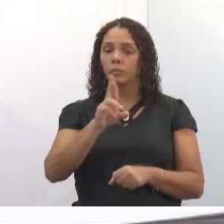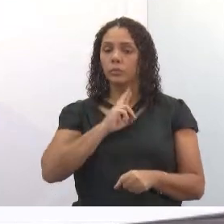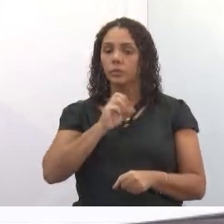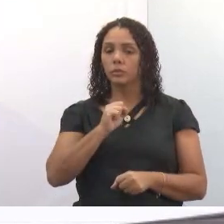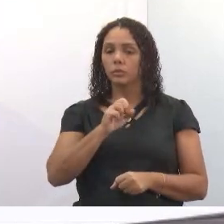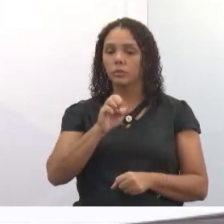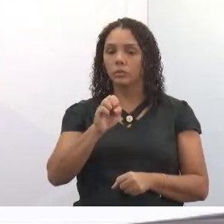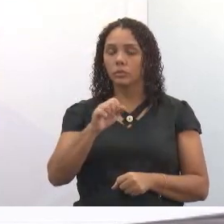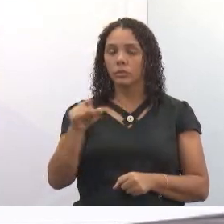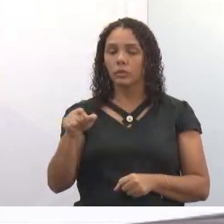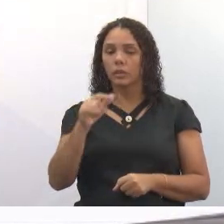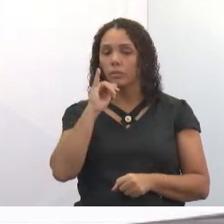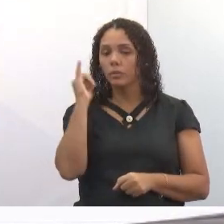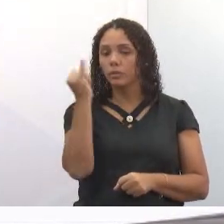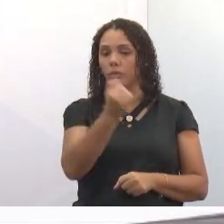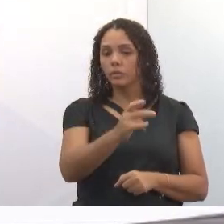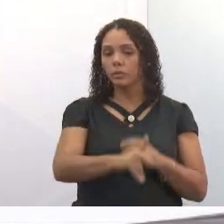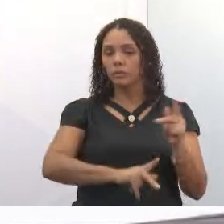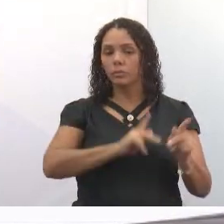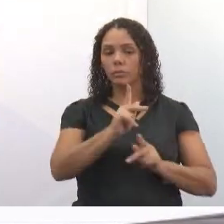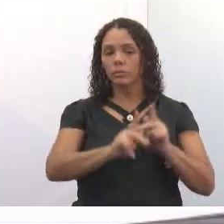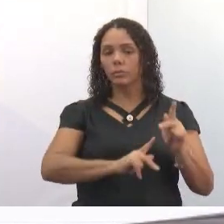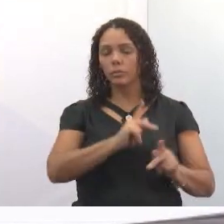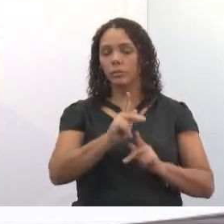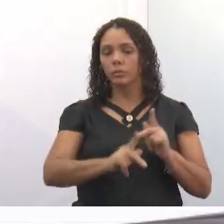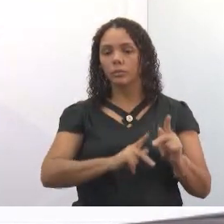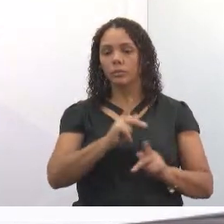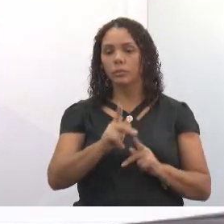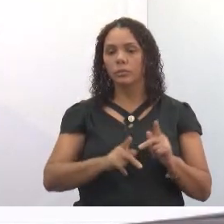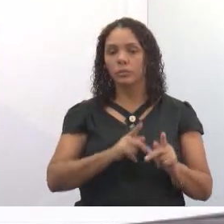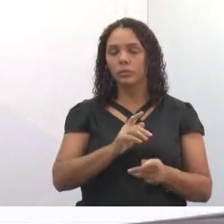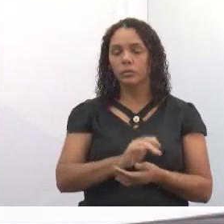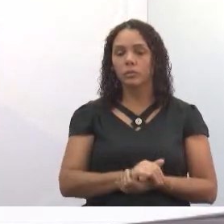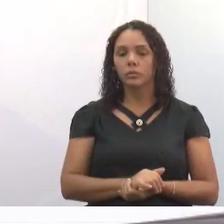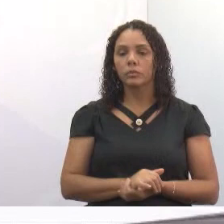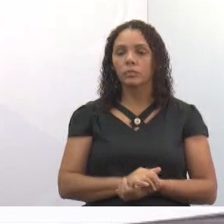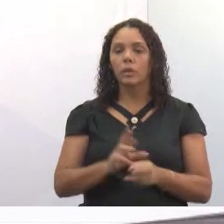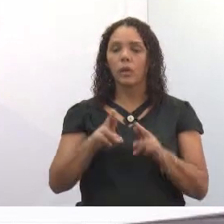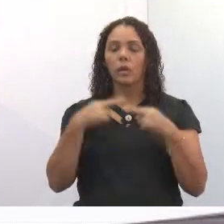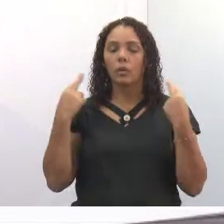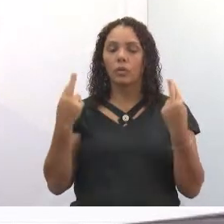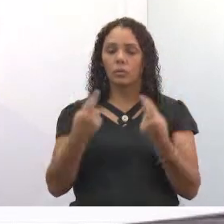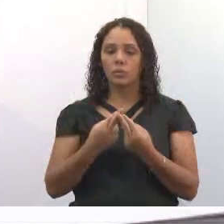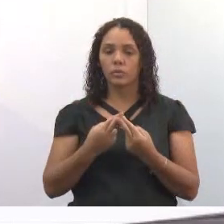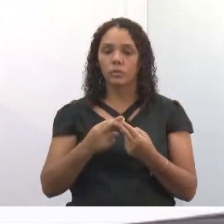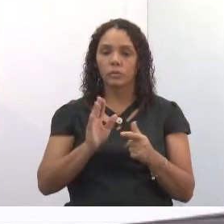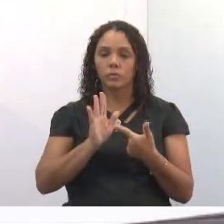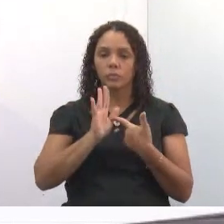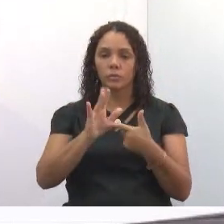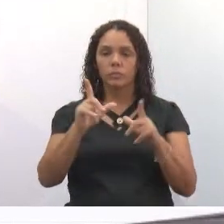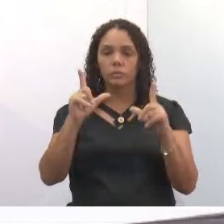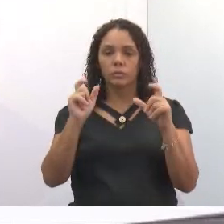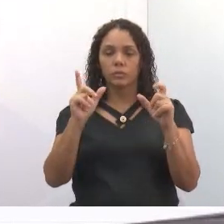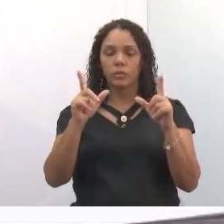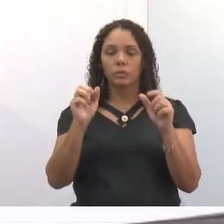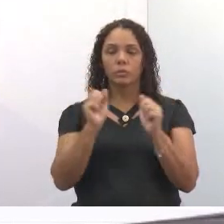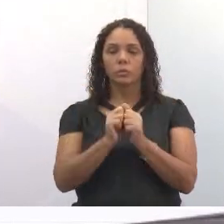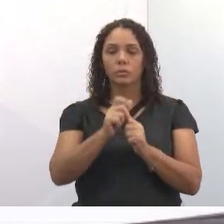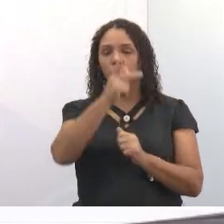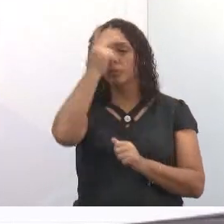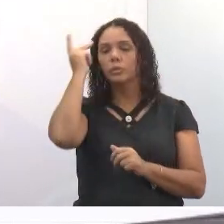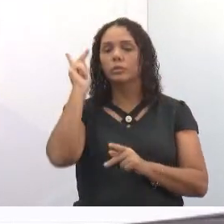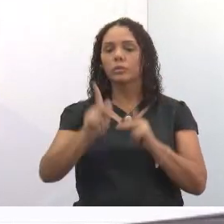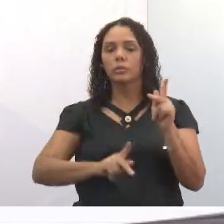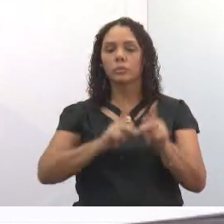passar para aquela população lá. Aqui já está a Rinões, que deve ser com o SAI, ó, junto com o pessoal do Jardim Veranejal.